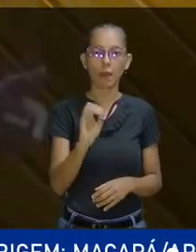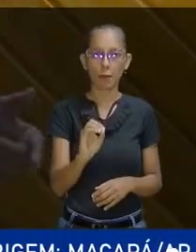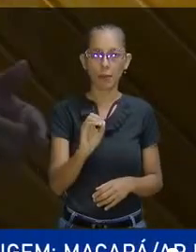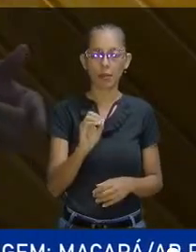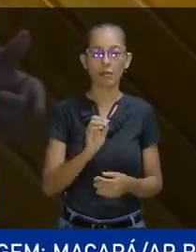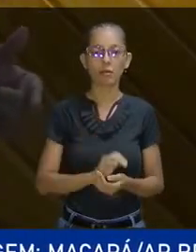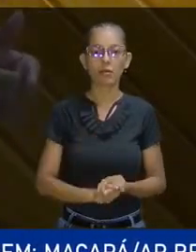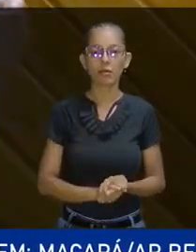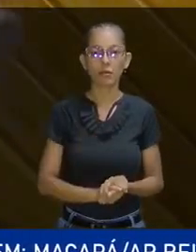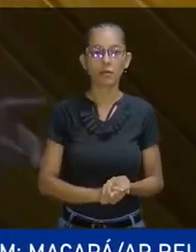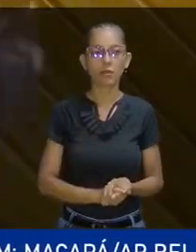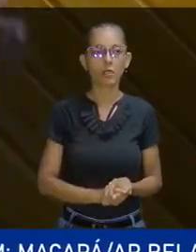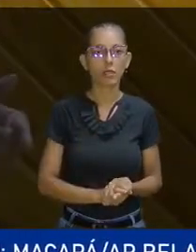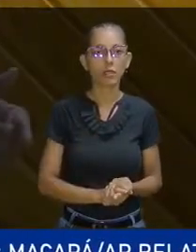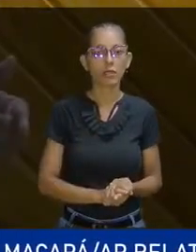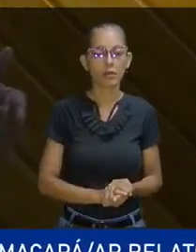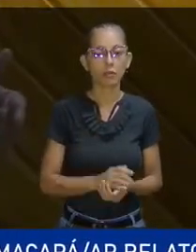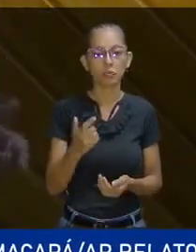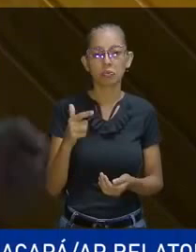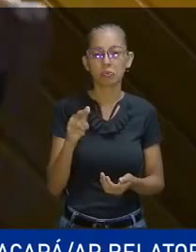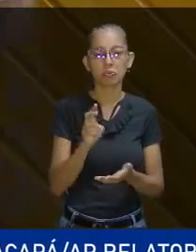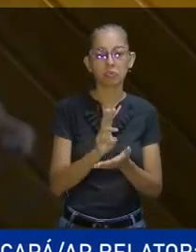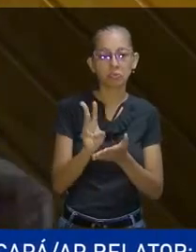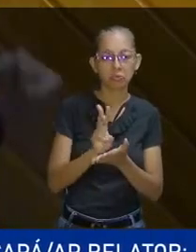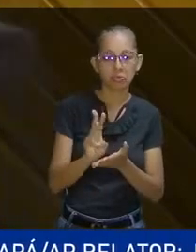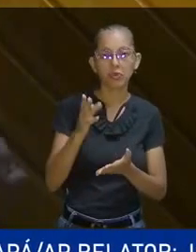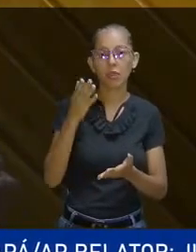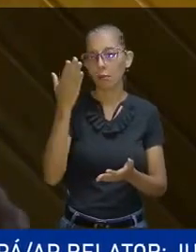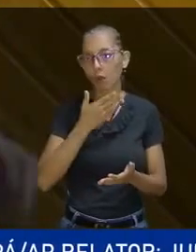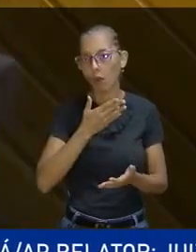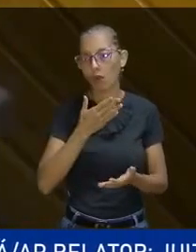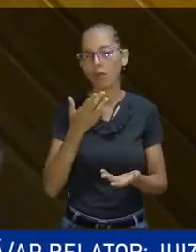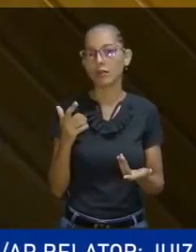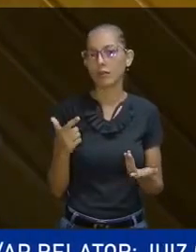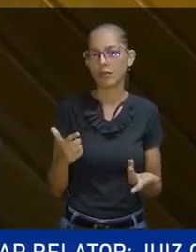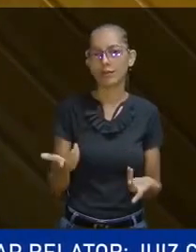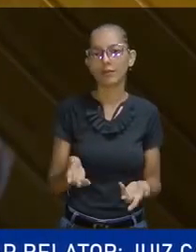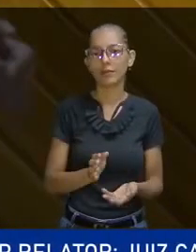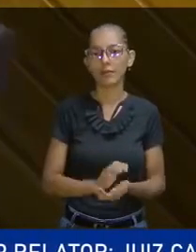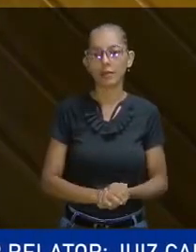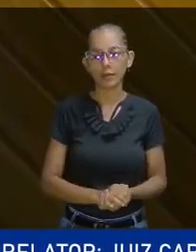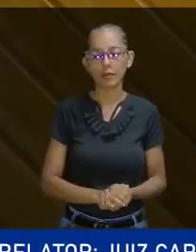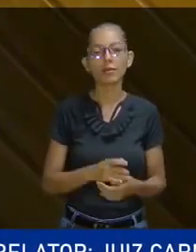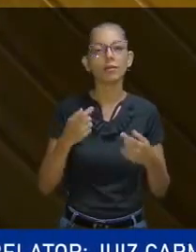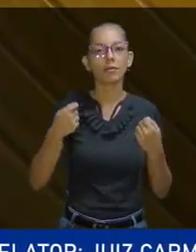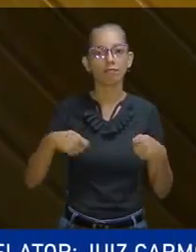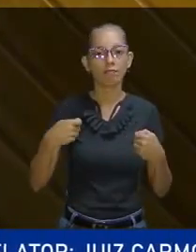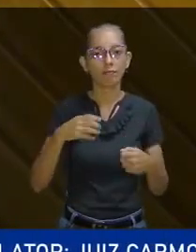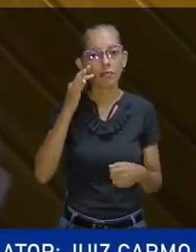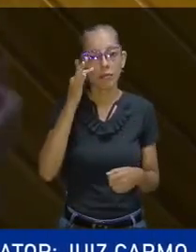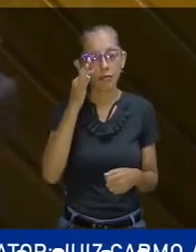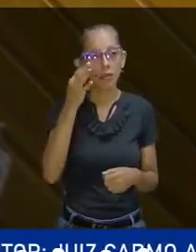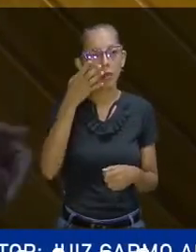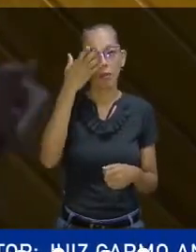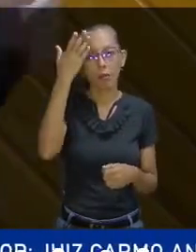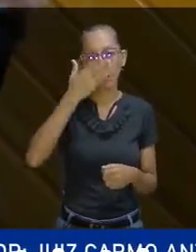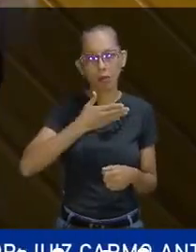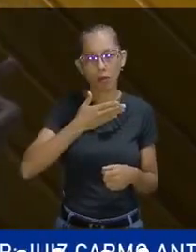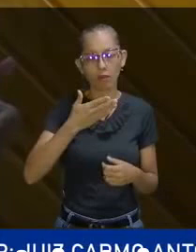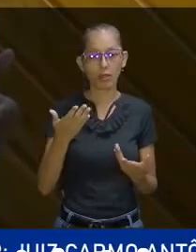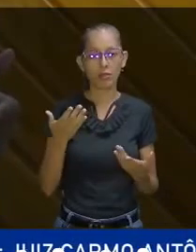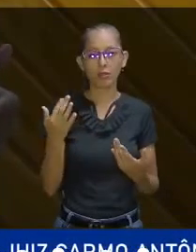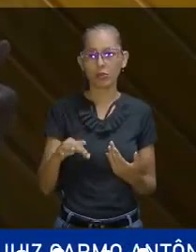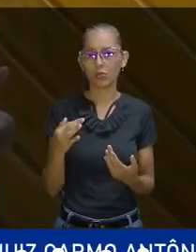ser provado. Isso precisa ser provado por prova robusta, em conteste. E nos autos não há. Eu repito, o